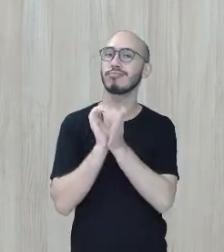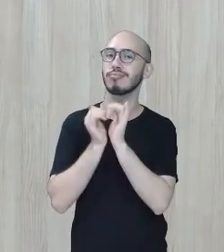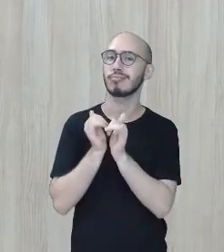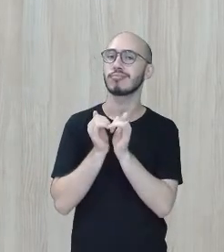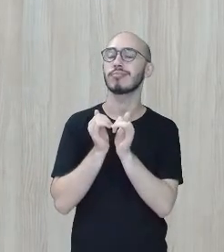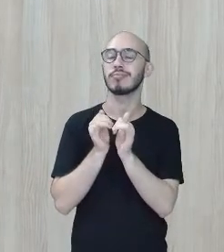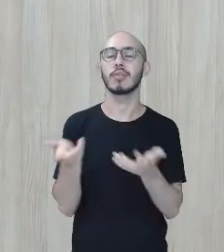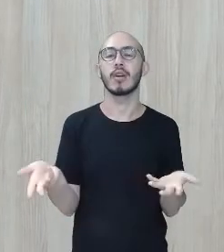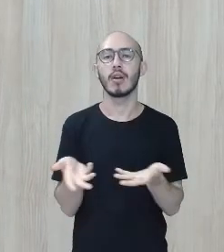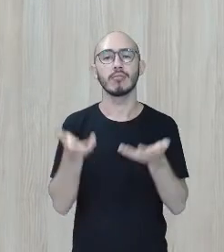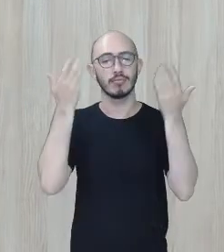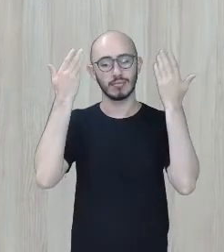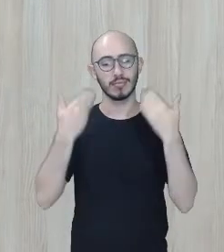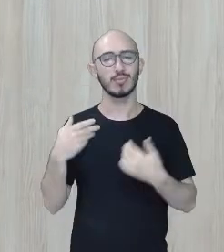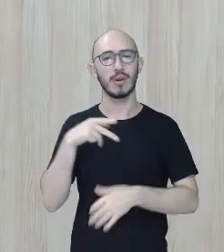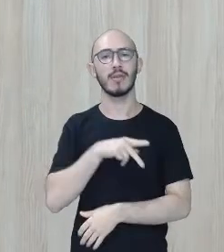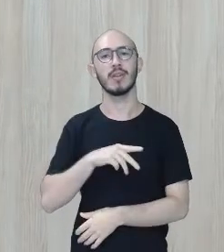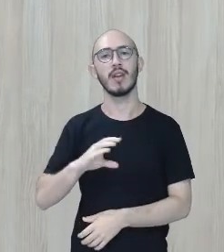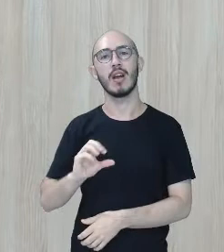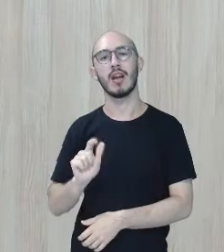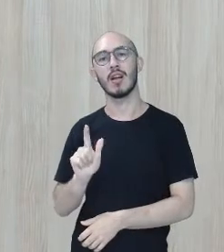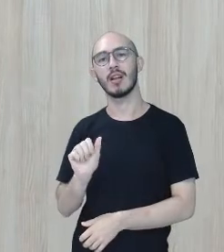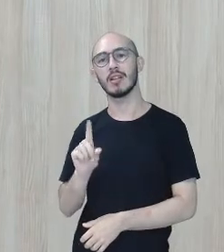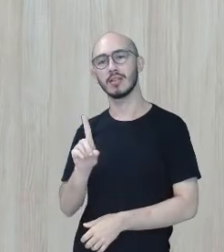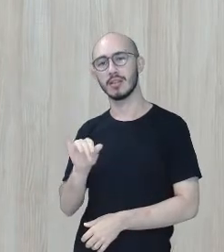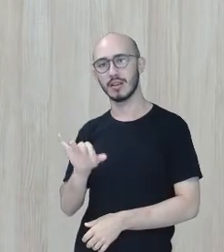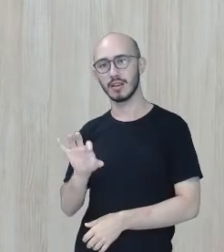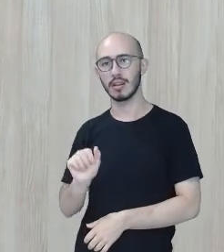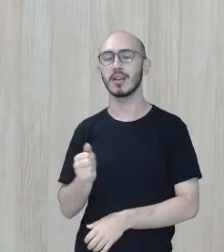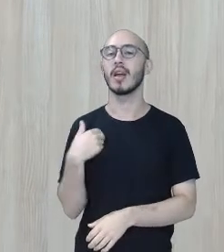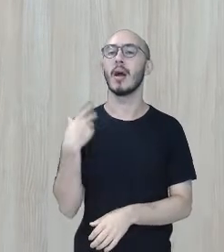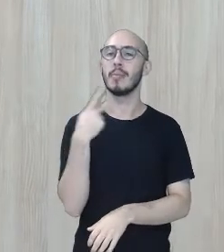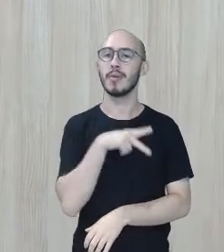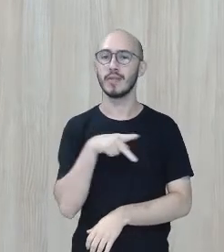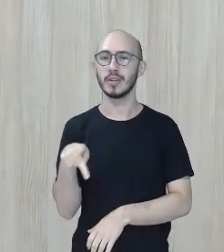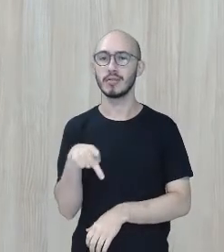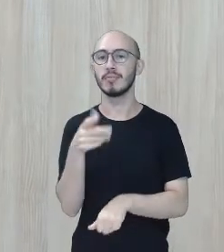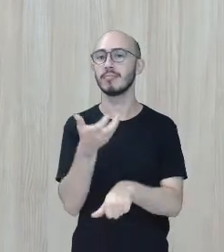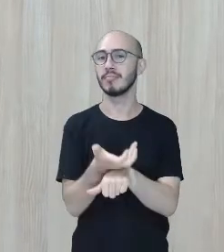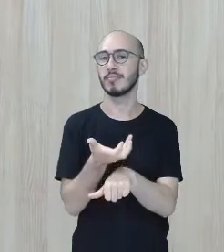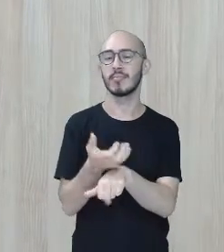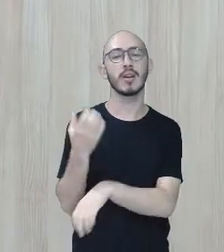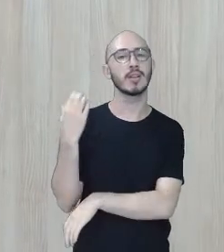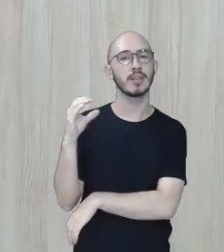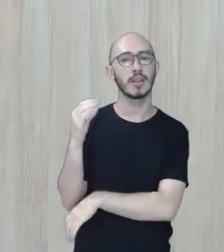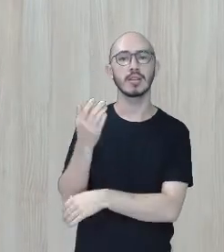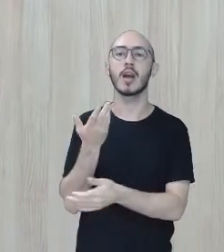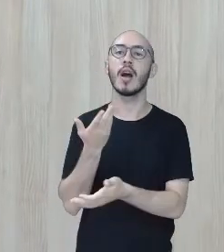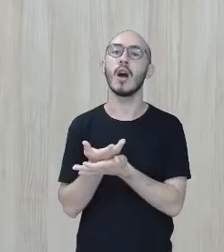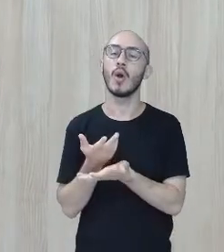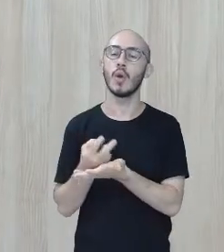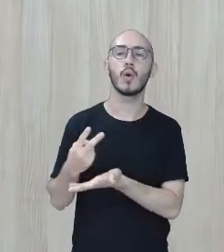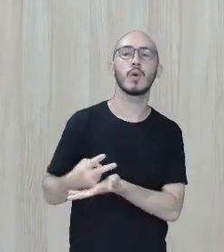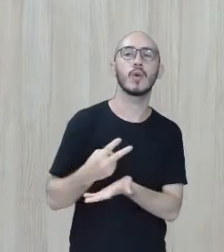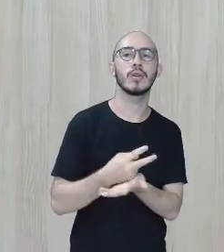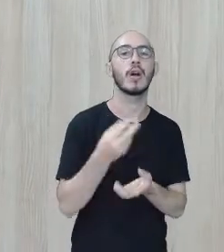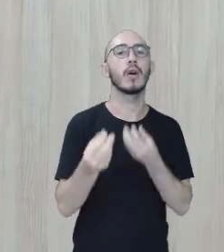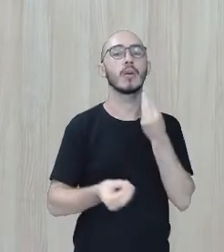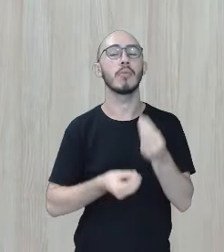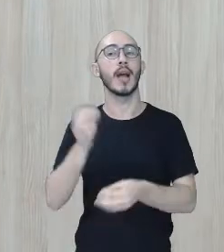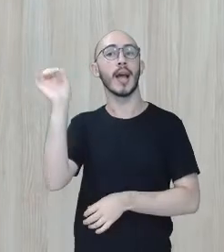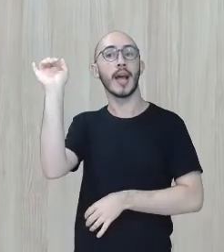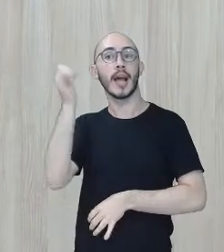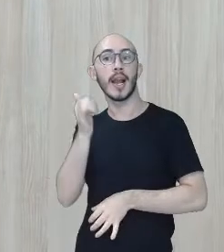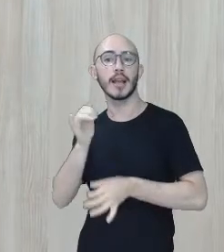Sou a professora Cláudia Andrade Albuquerque, professora de Ciências, e vamos continuar nossa aula ainda sobre corrente